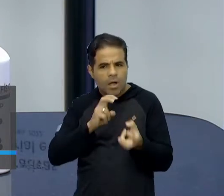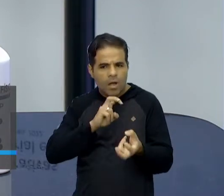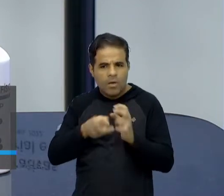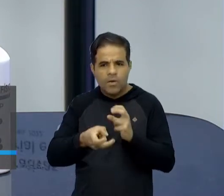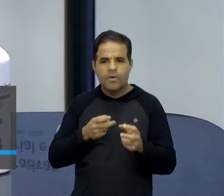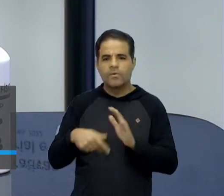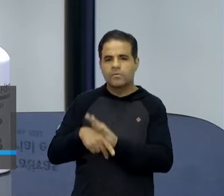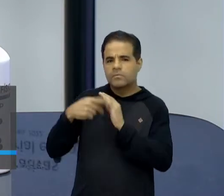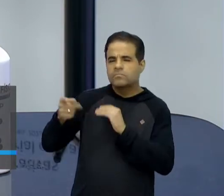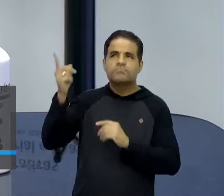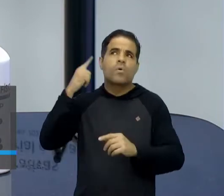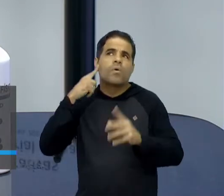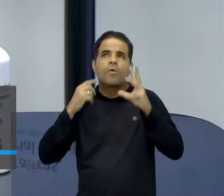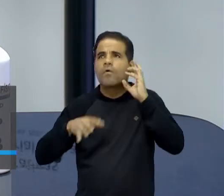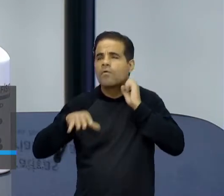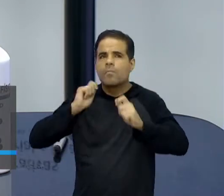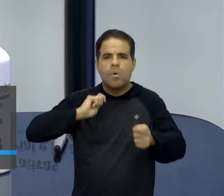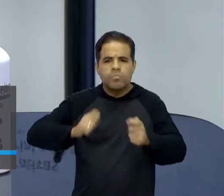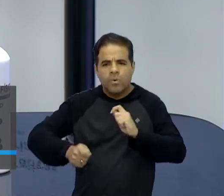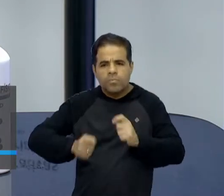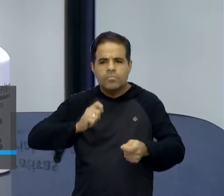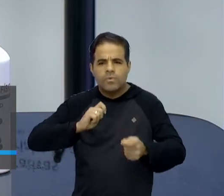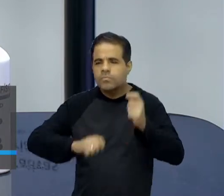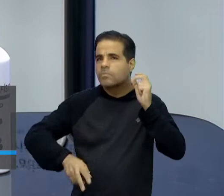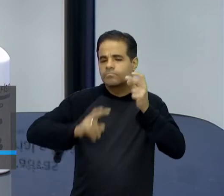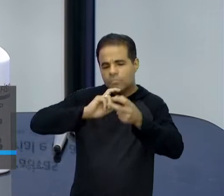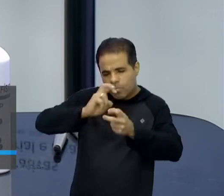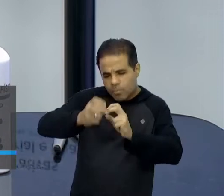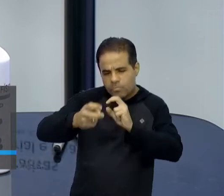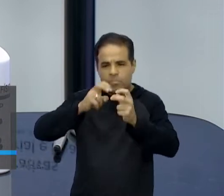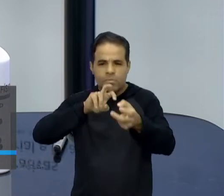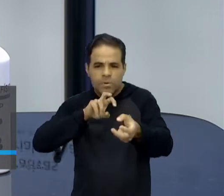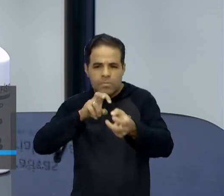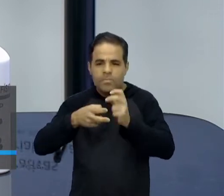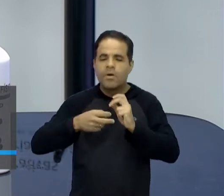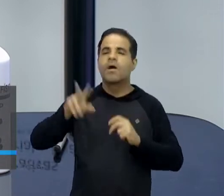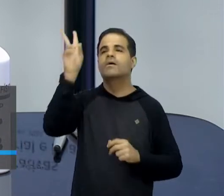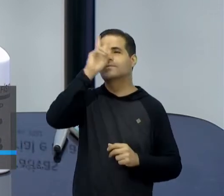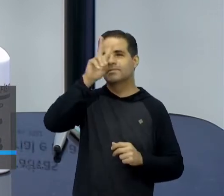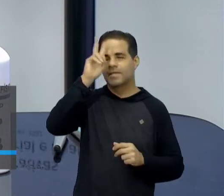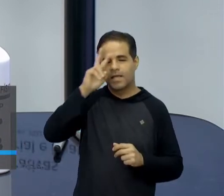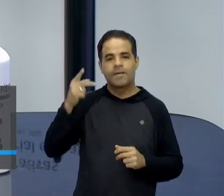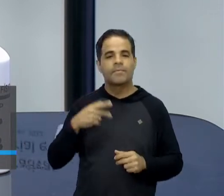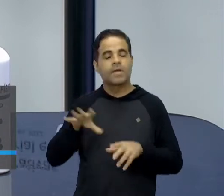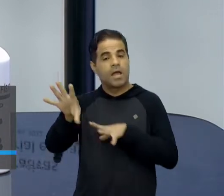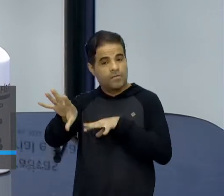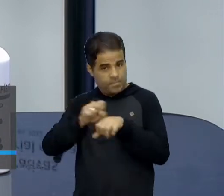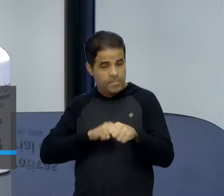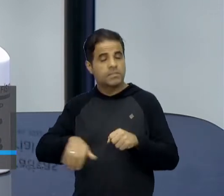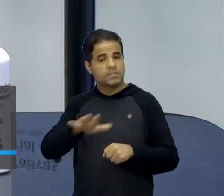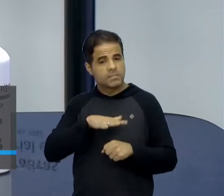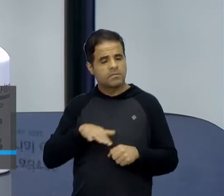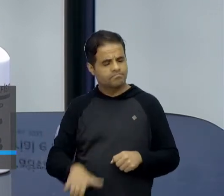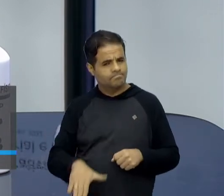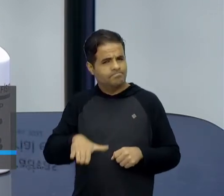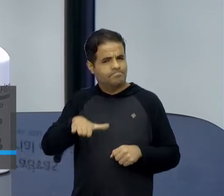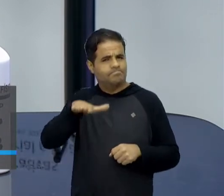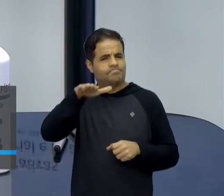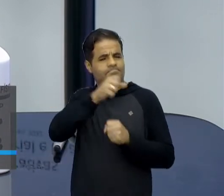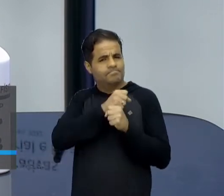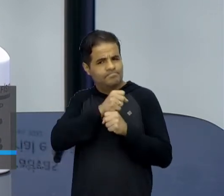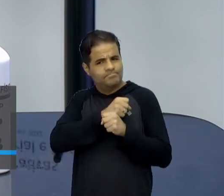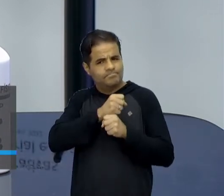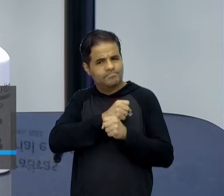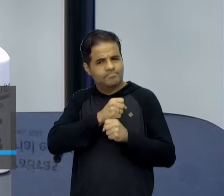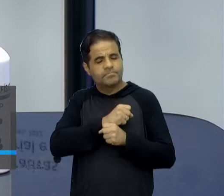ó, aquele birimbau ali tocando, eles já remetem, porque na formação geral básica, desde os anos iniciais, então